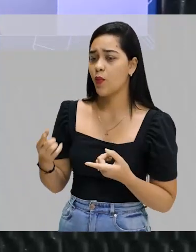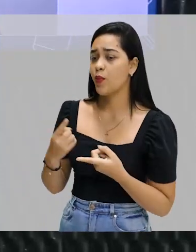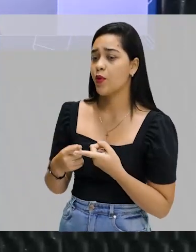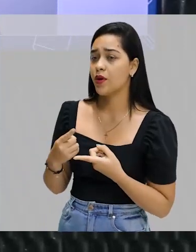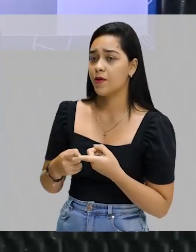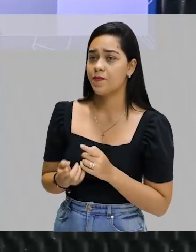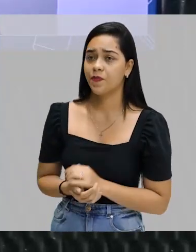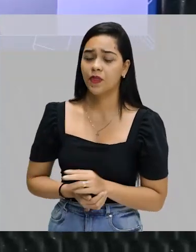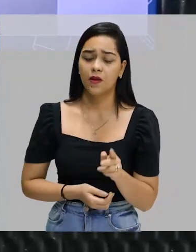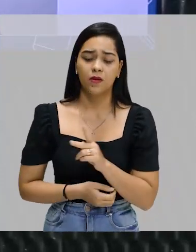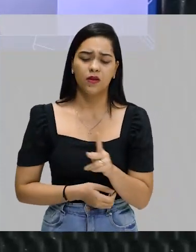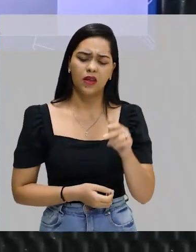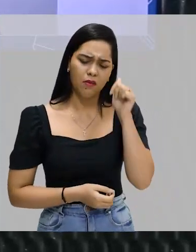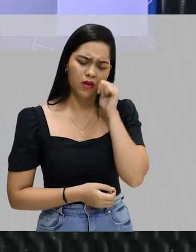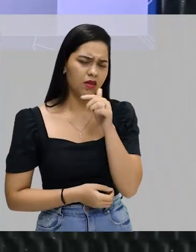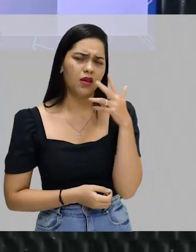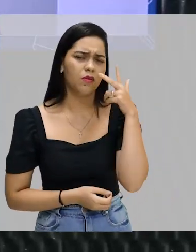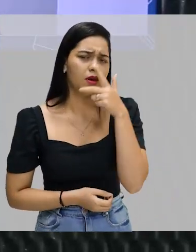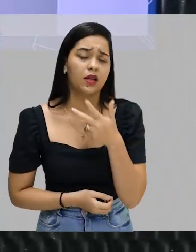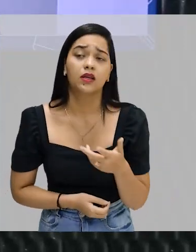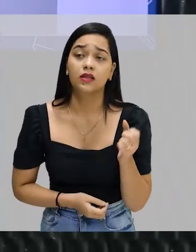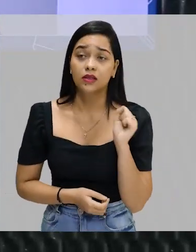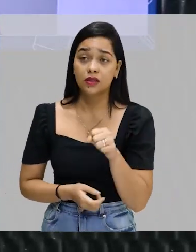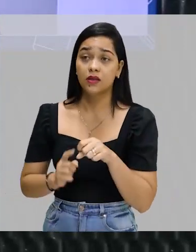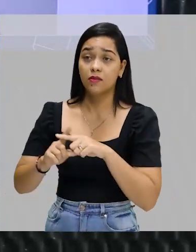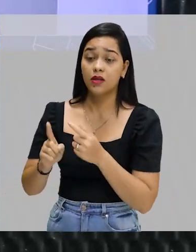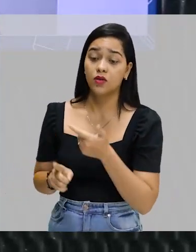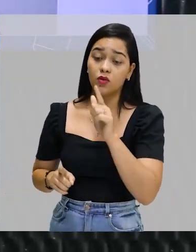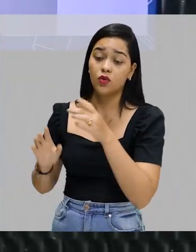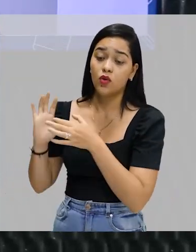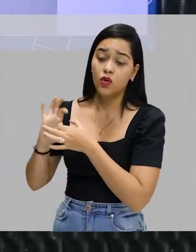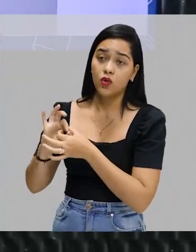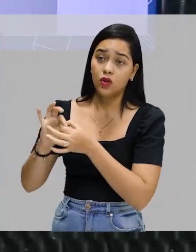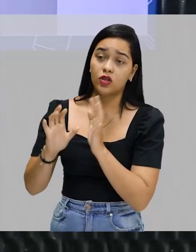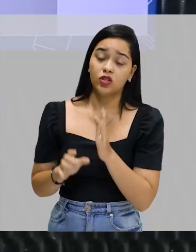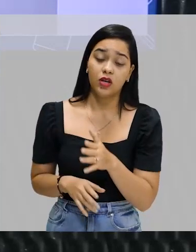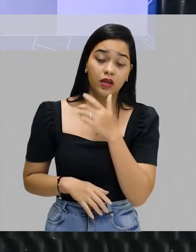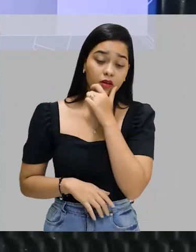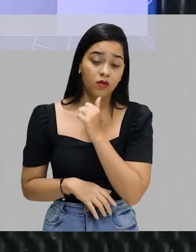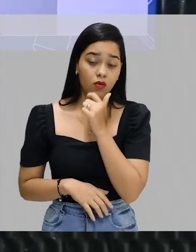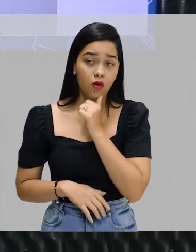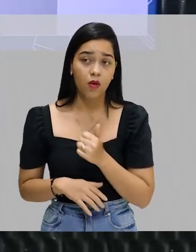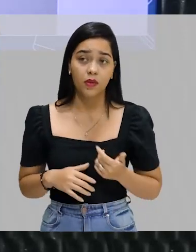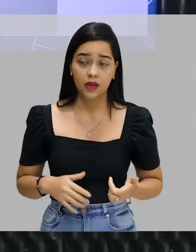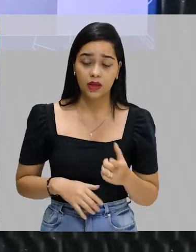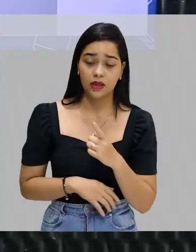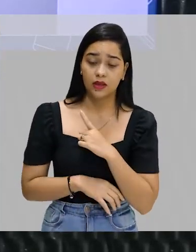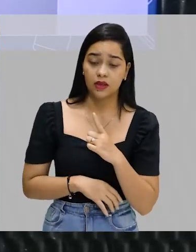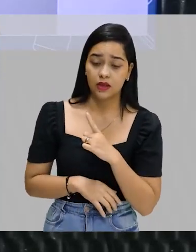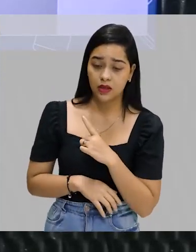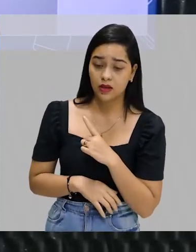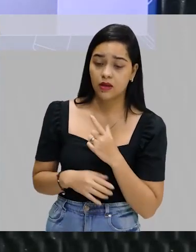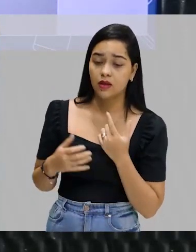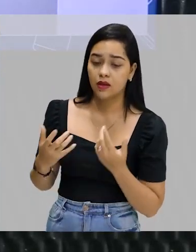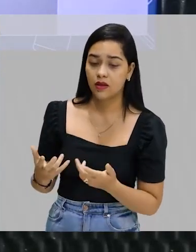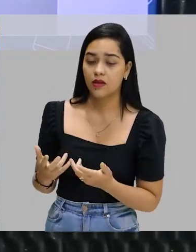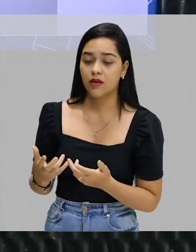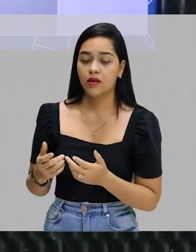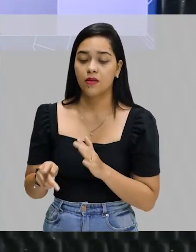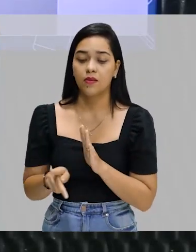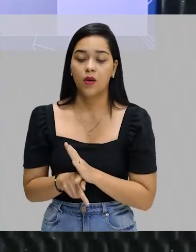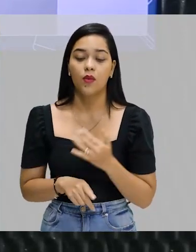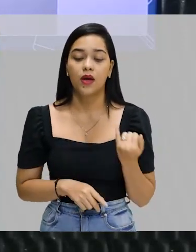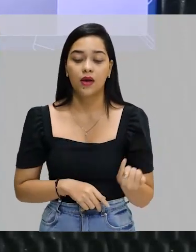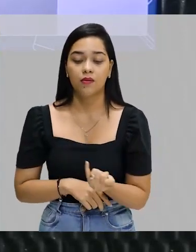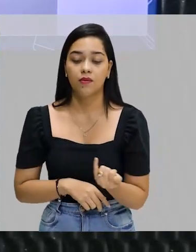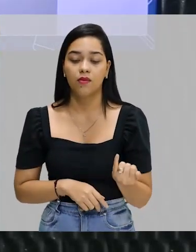quê. Professor, e a mulher não era bela? Sim, só que num outro contexto, já que a figura masculina, a figura do homem em si era mais